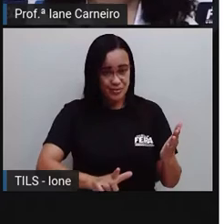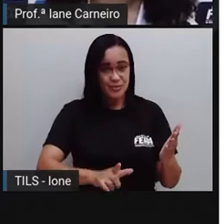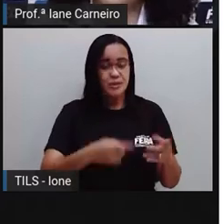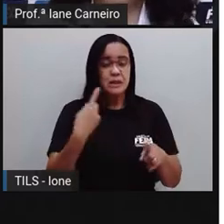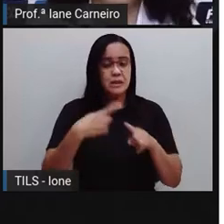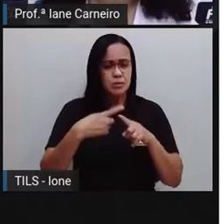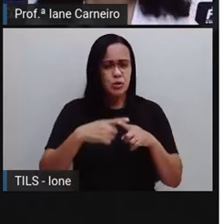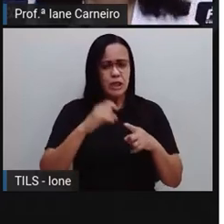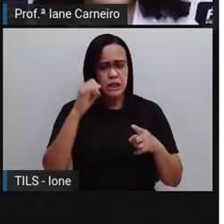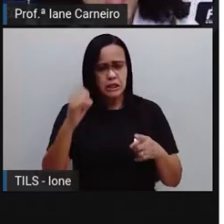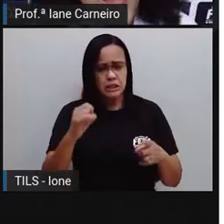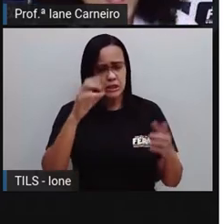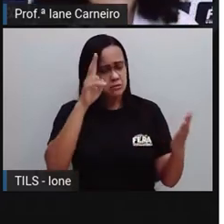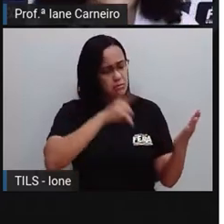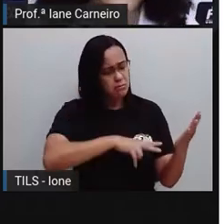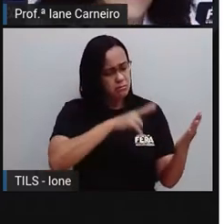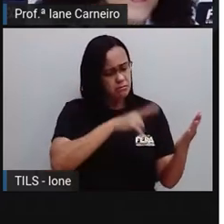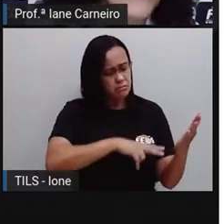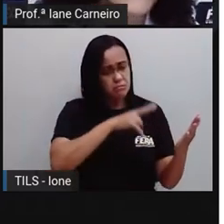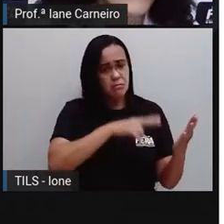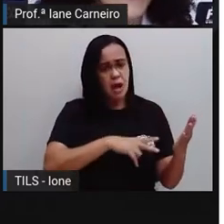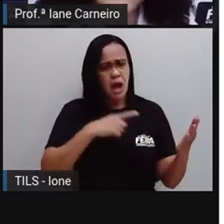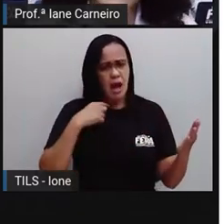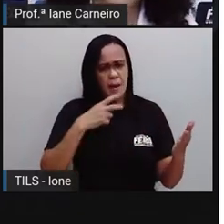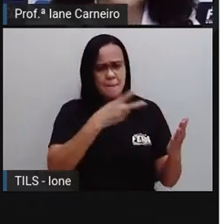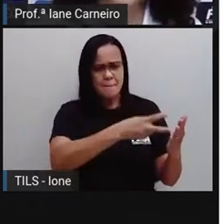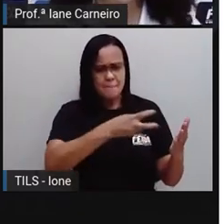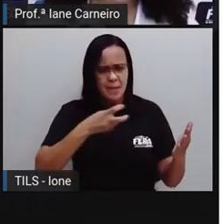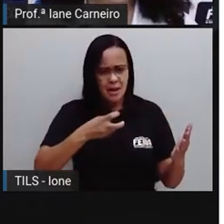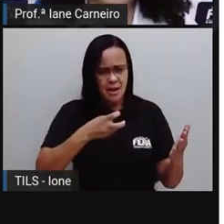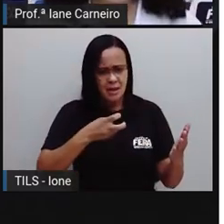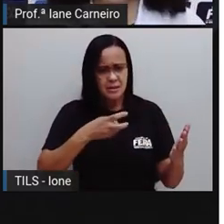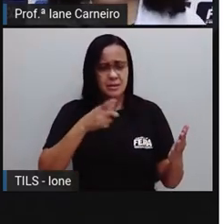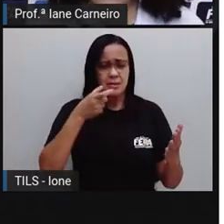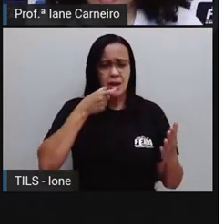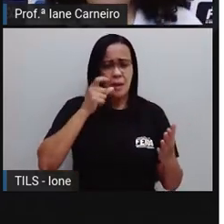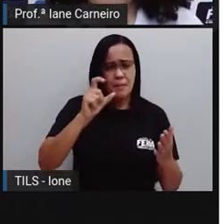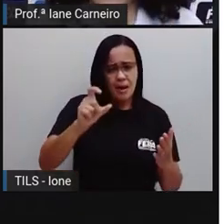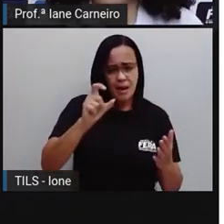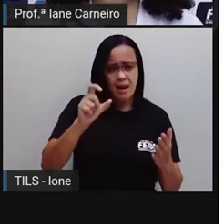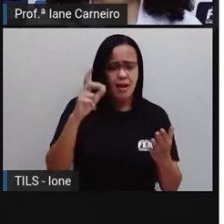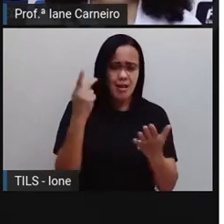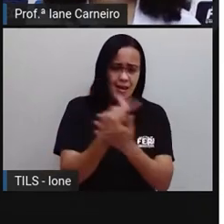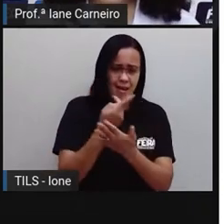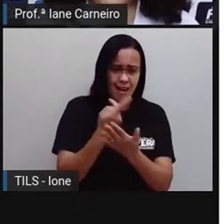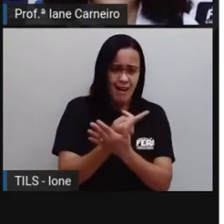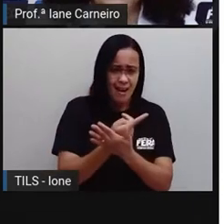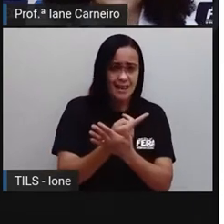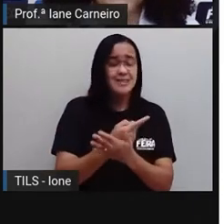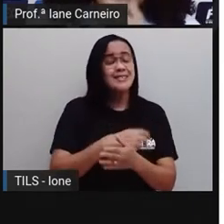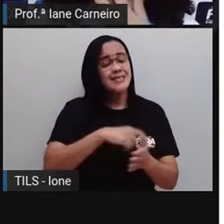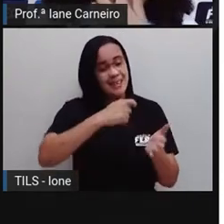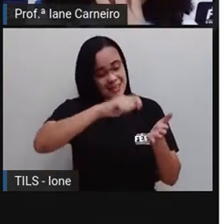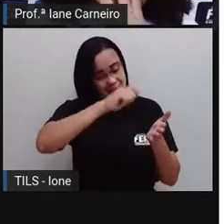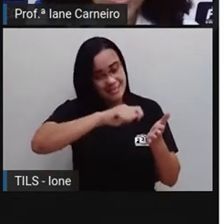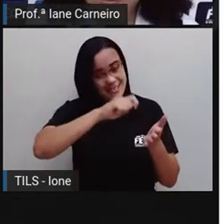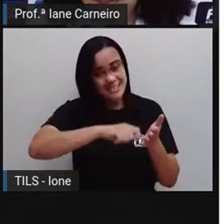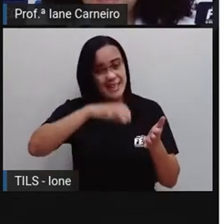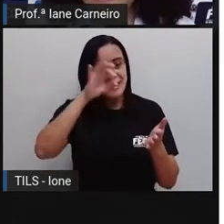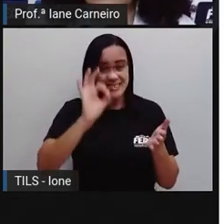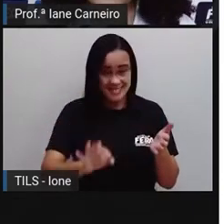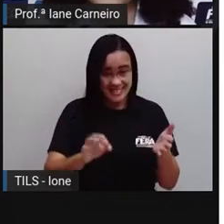é tenho é até legado né E aí você vai observar que está é que voltar tá errado